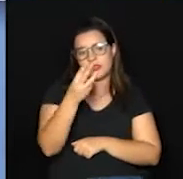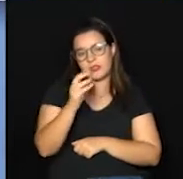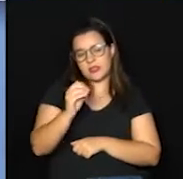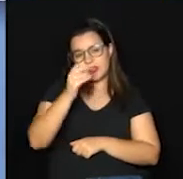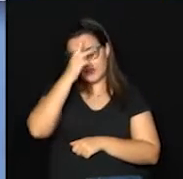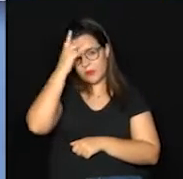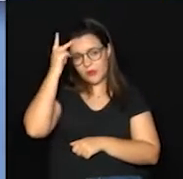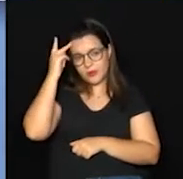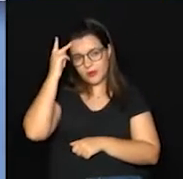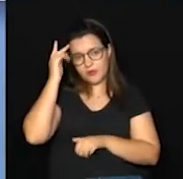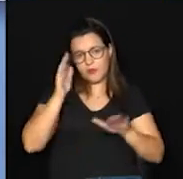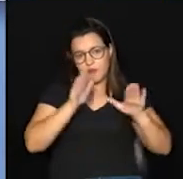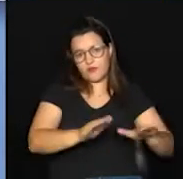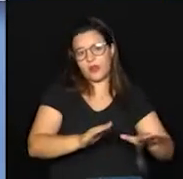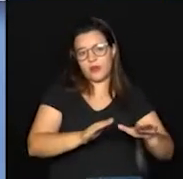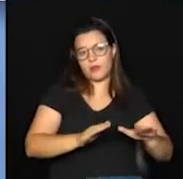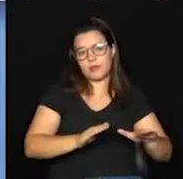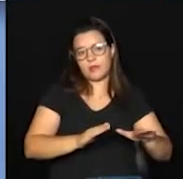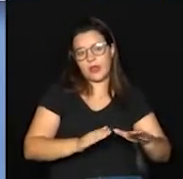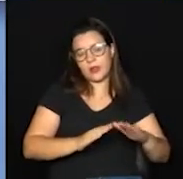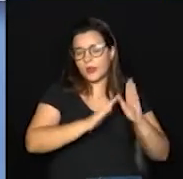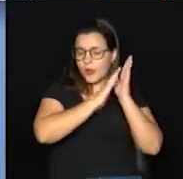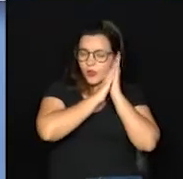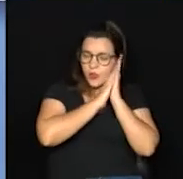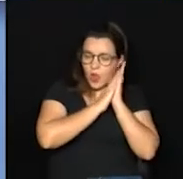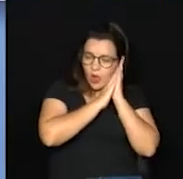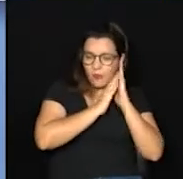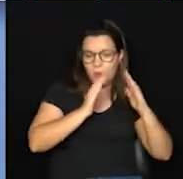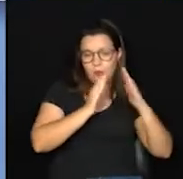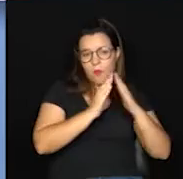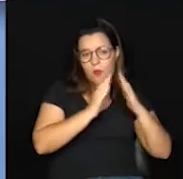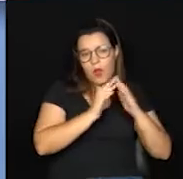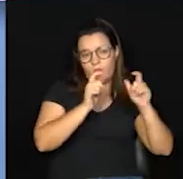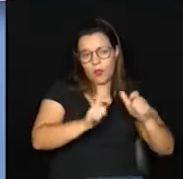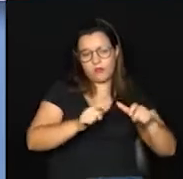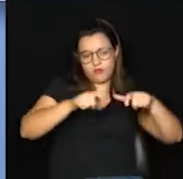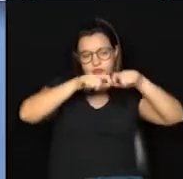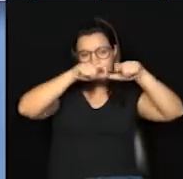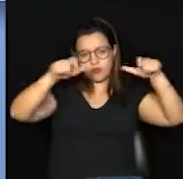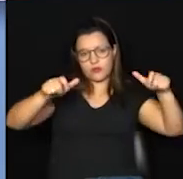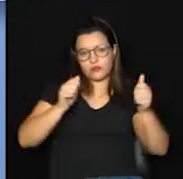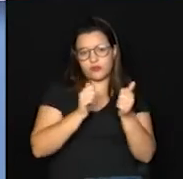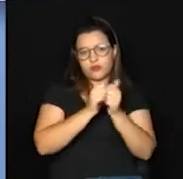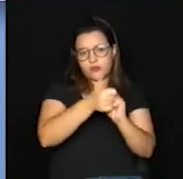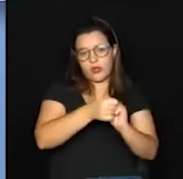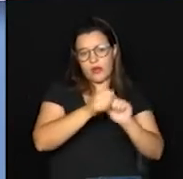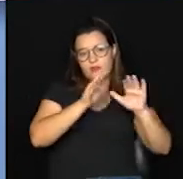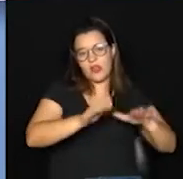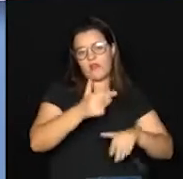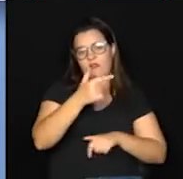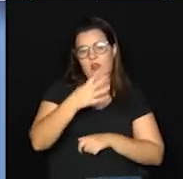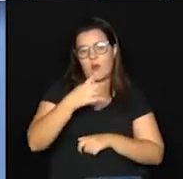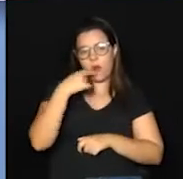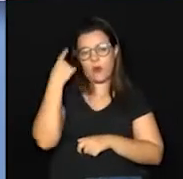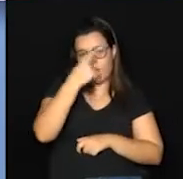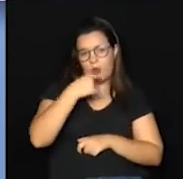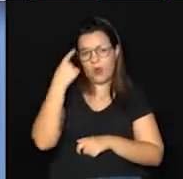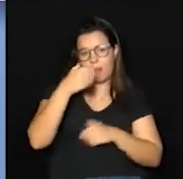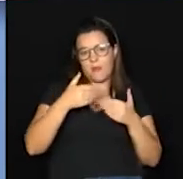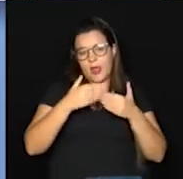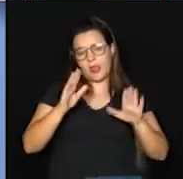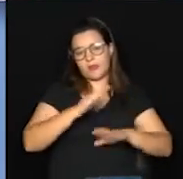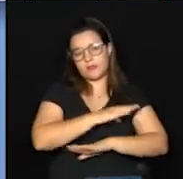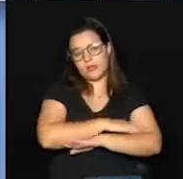pessoas estão permanentemente abrigadas neste local que funciona 24 horas e tem uma capacidade